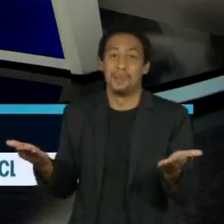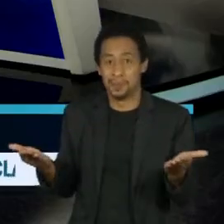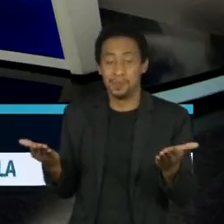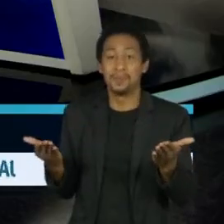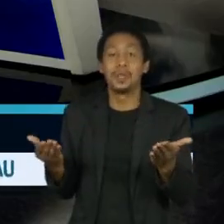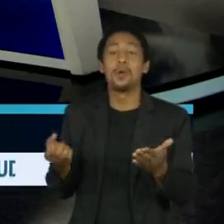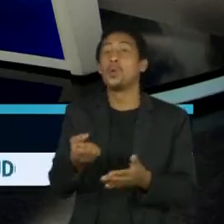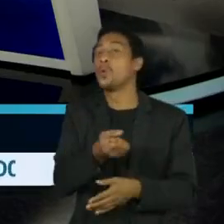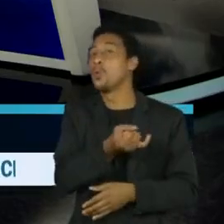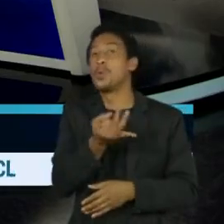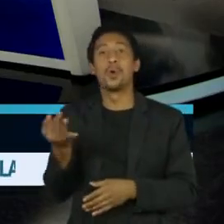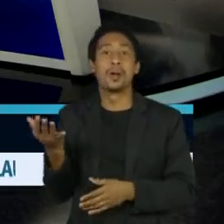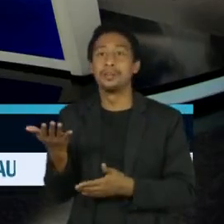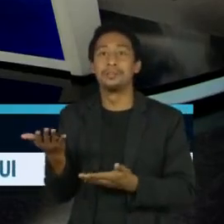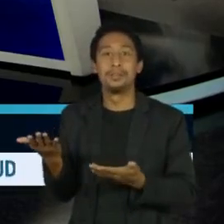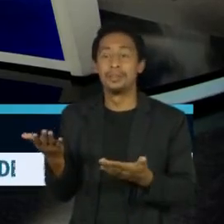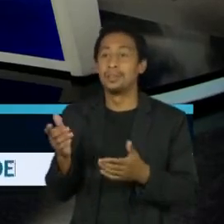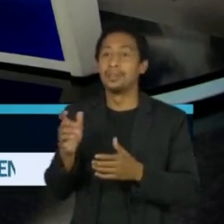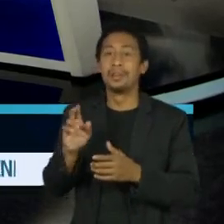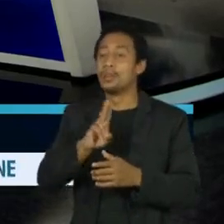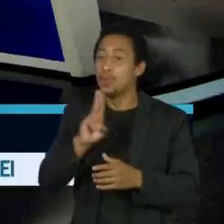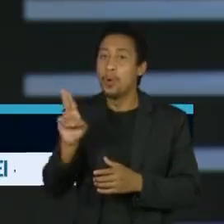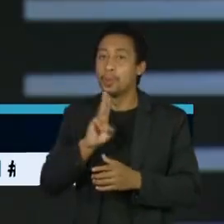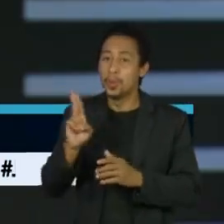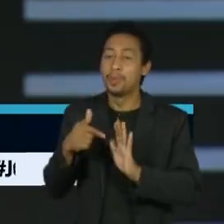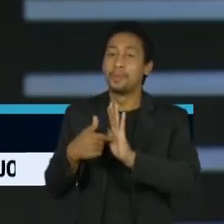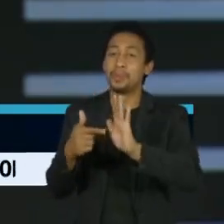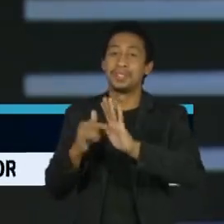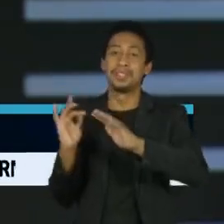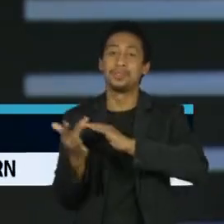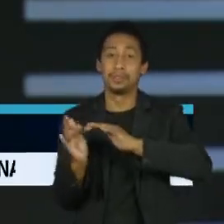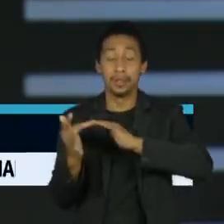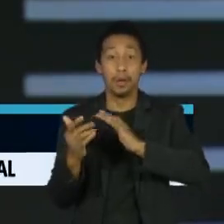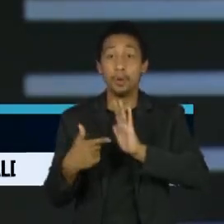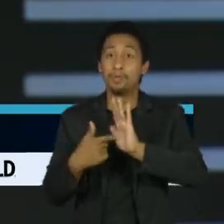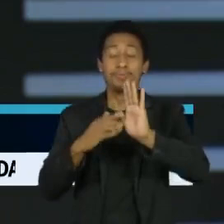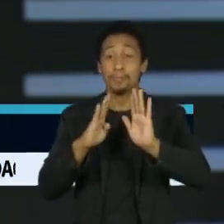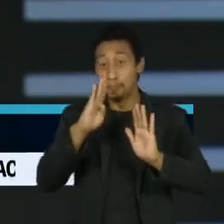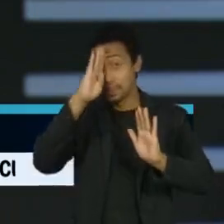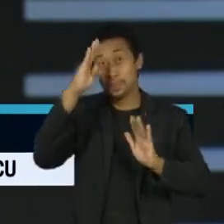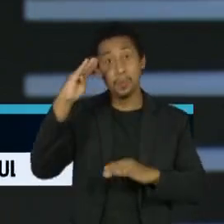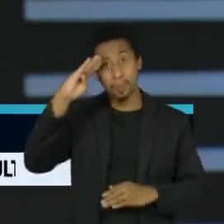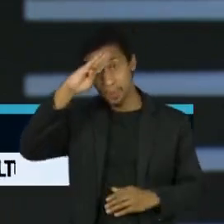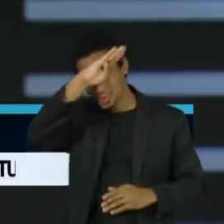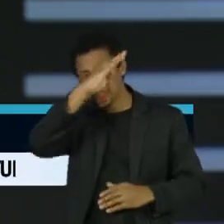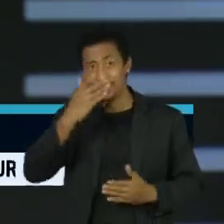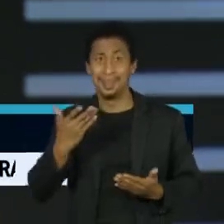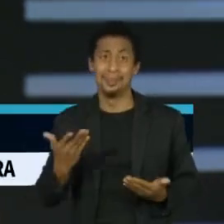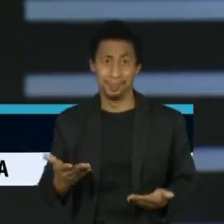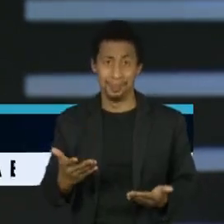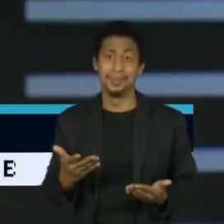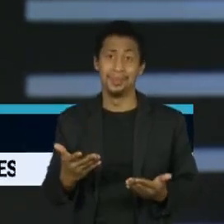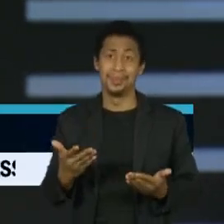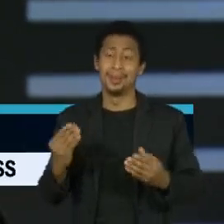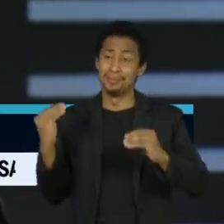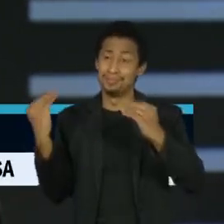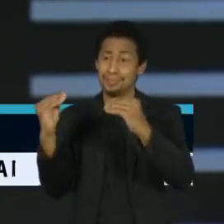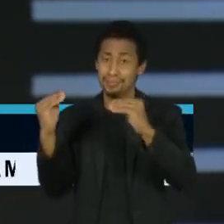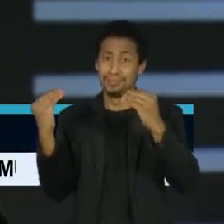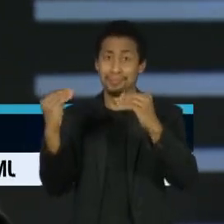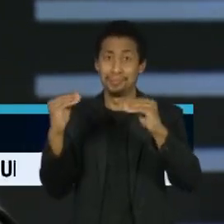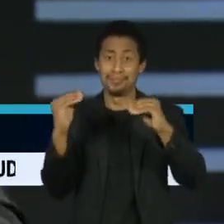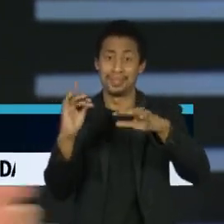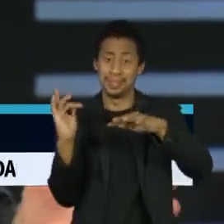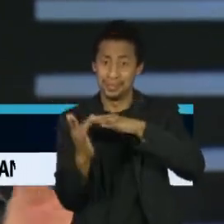6 mil citações o bolsonaro porque isso também é fruto um pouco desse trabalho trabalho vai multiplicando vai dando